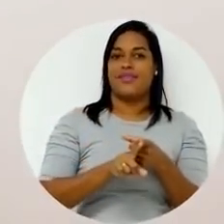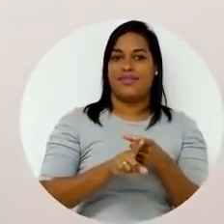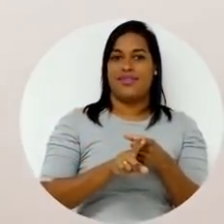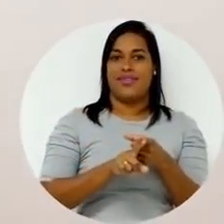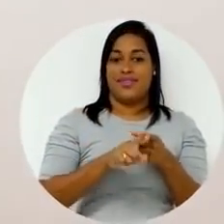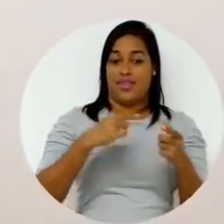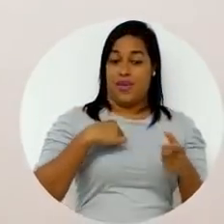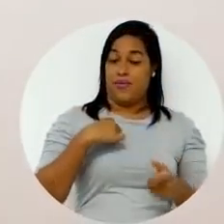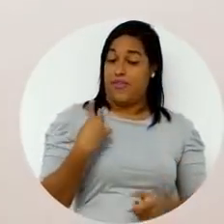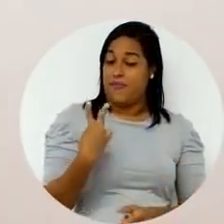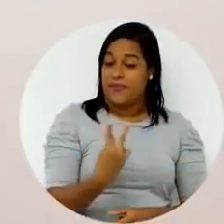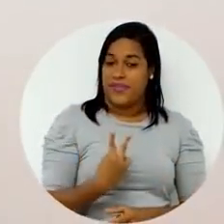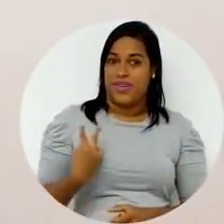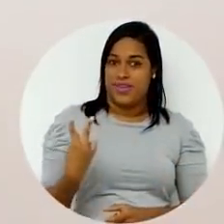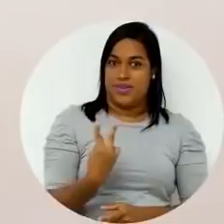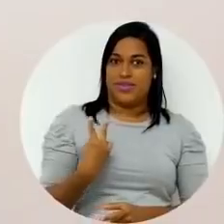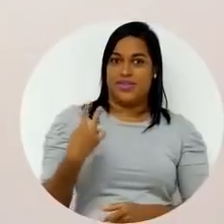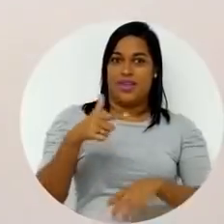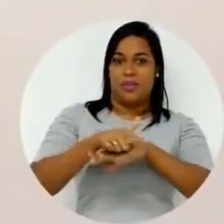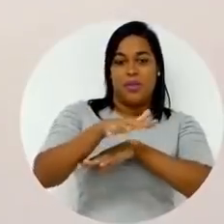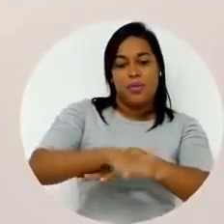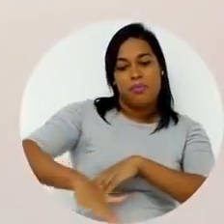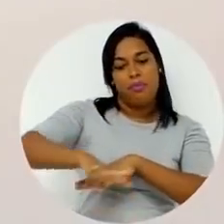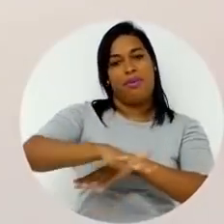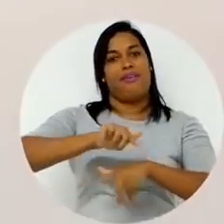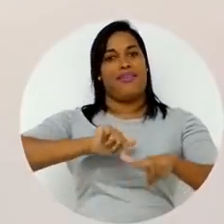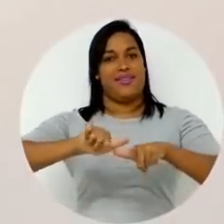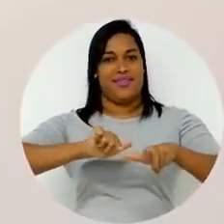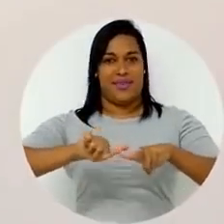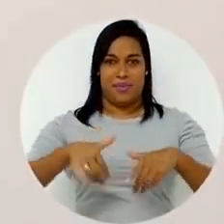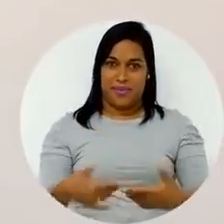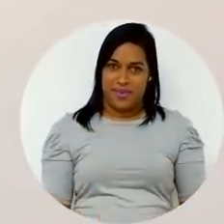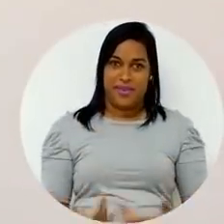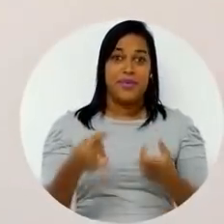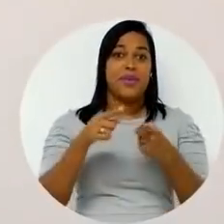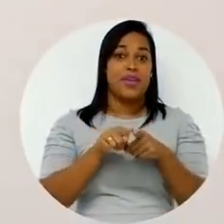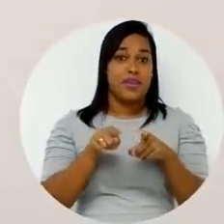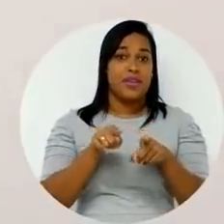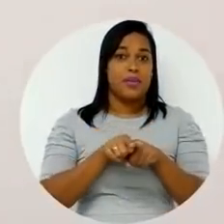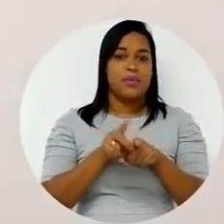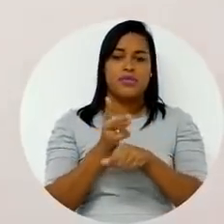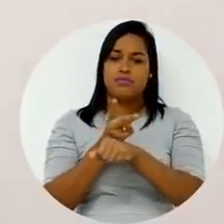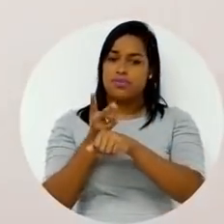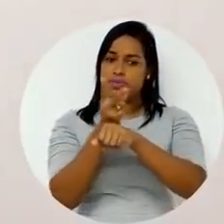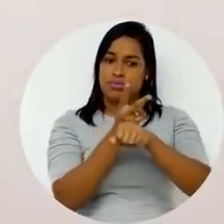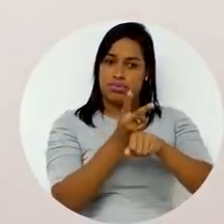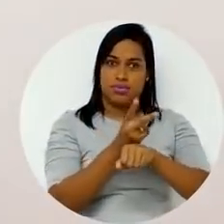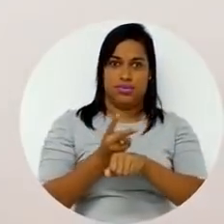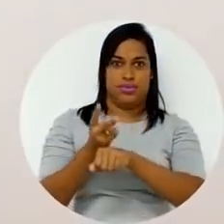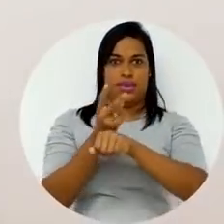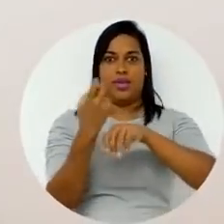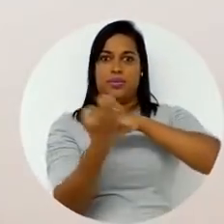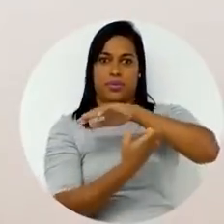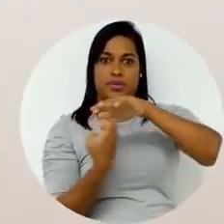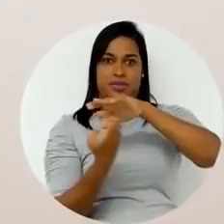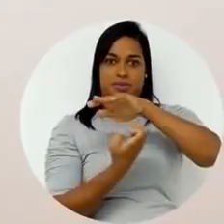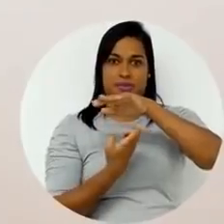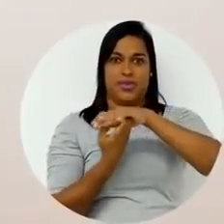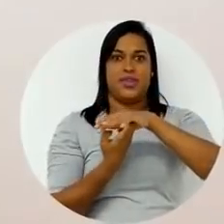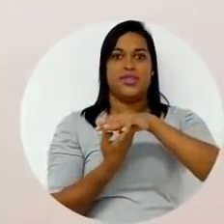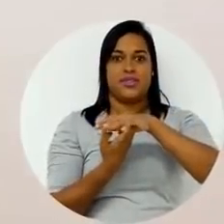de sermos valorizados pelo mercado de trabalho e também sermos procurados pelas